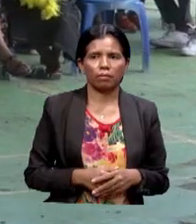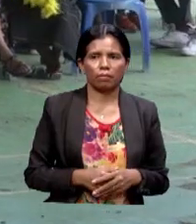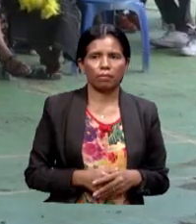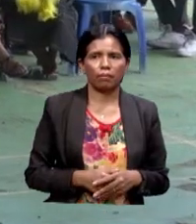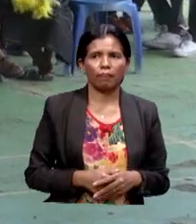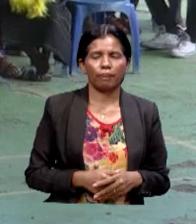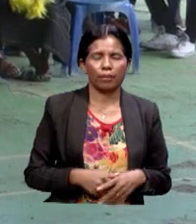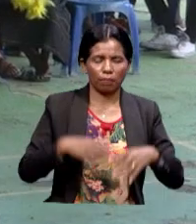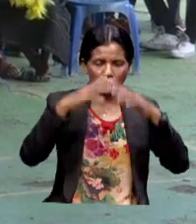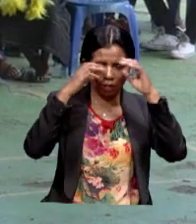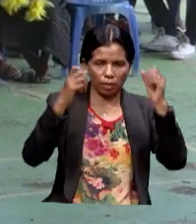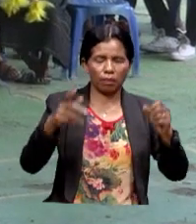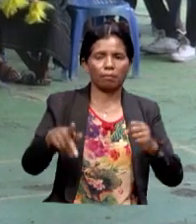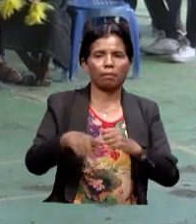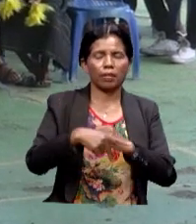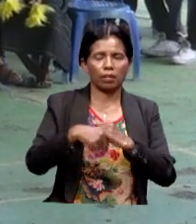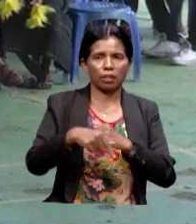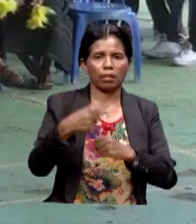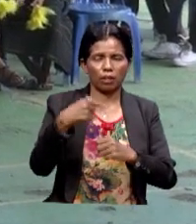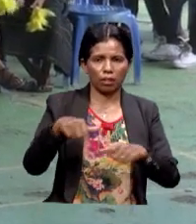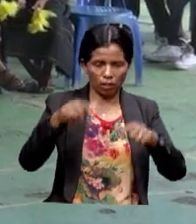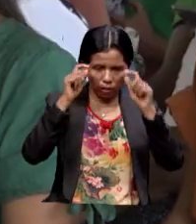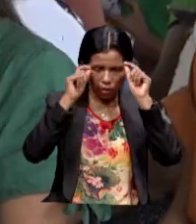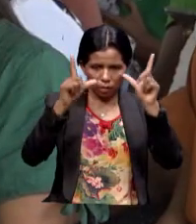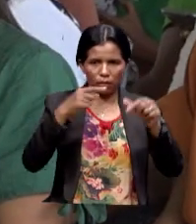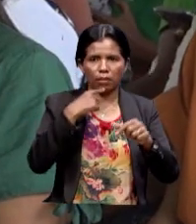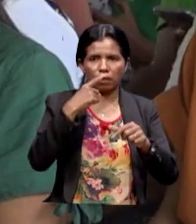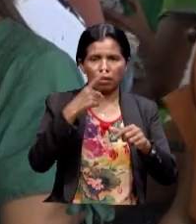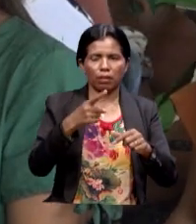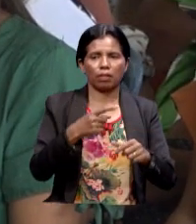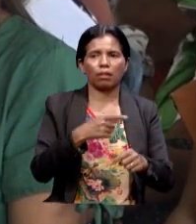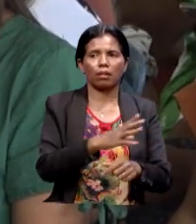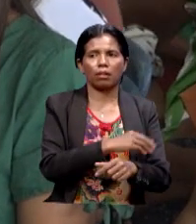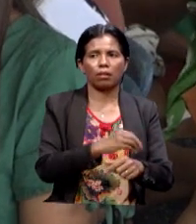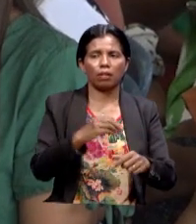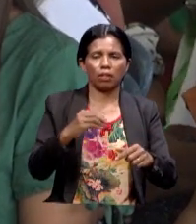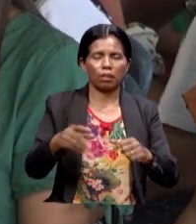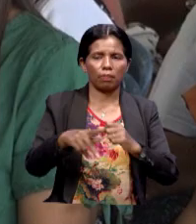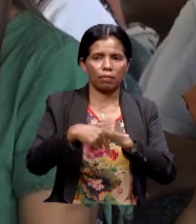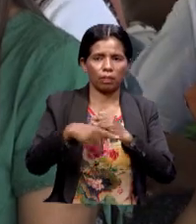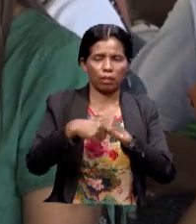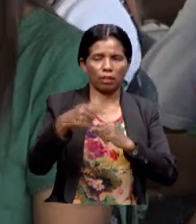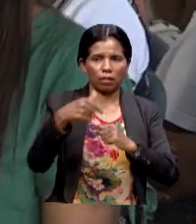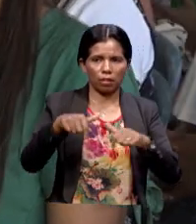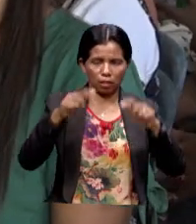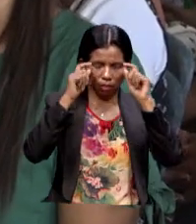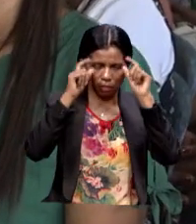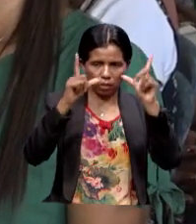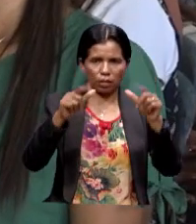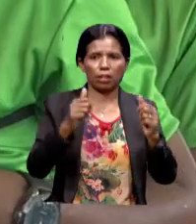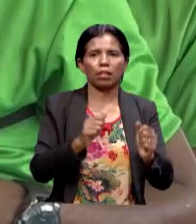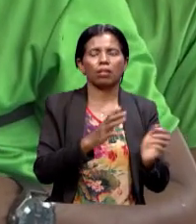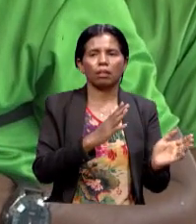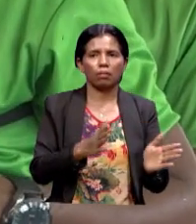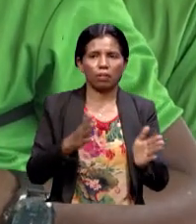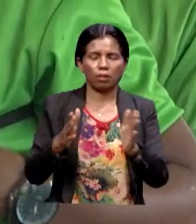né, presidente do Partido dos Verdes de Timor-Leste, Lela Uno Cruz Actuer, Congresso Nacional Partido dos Verdes de Timor-Leste, né, a tu prepara